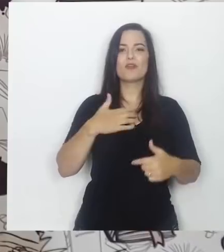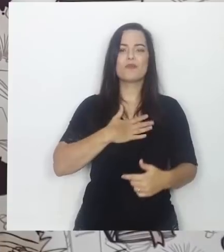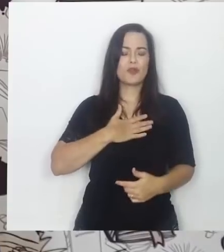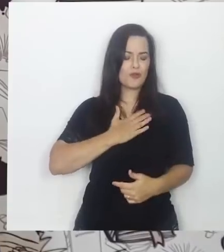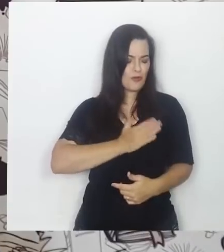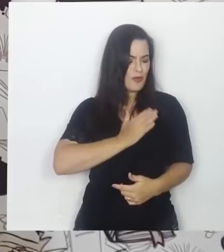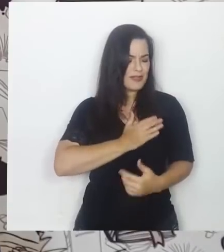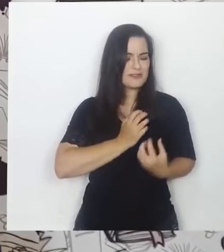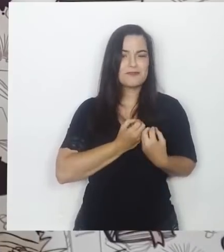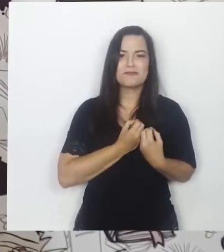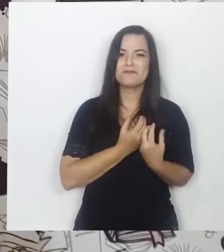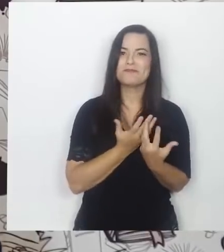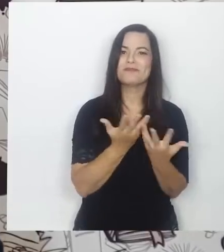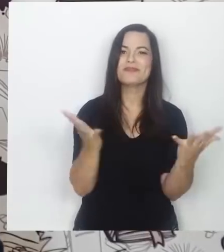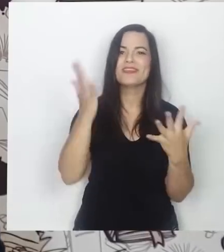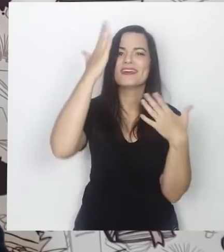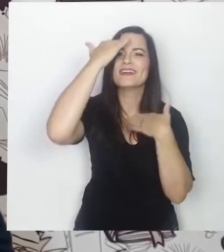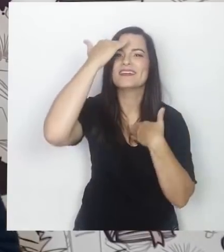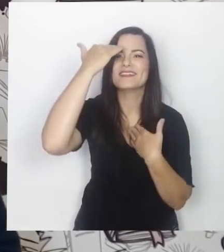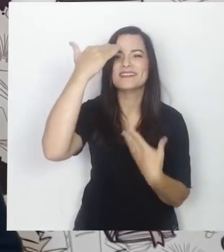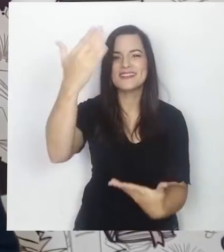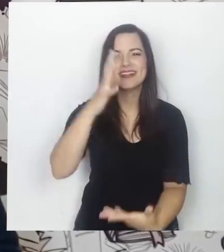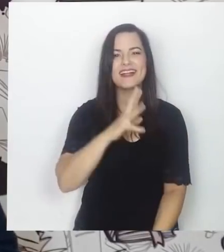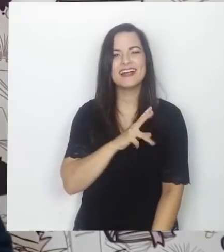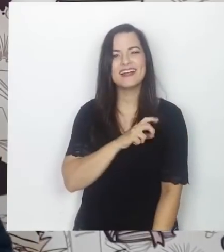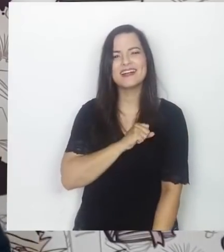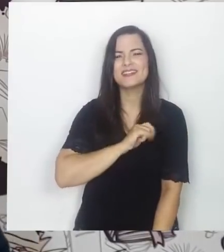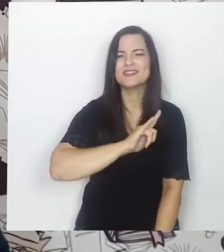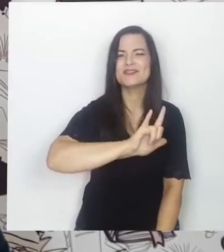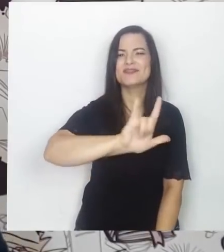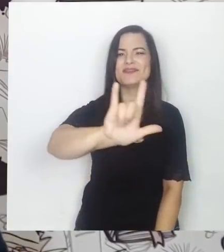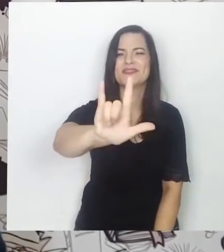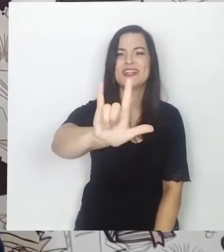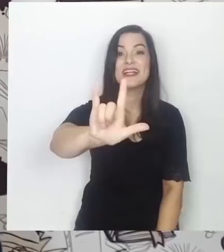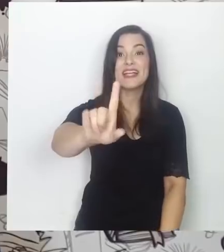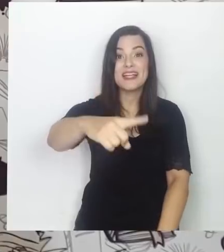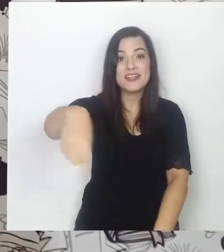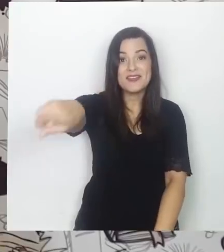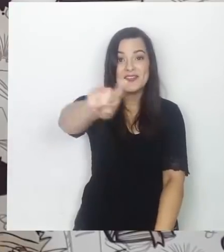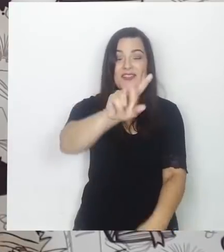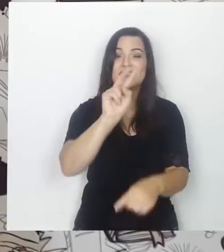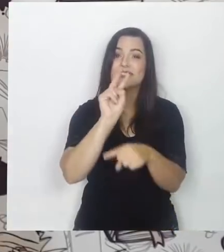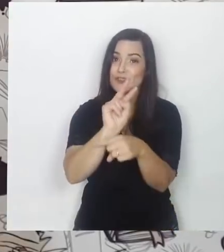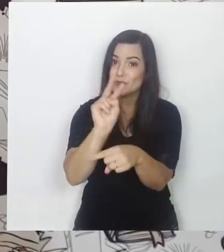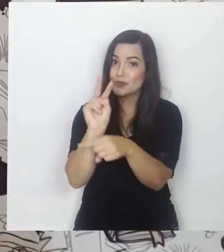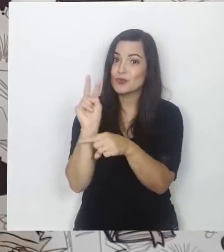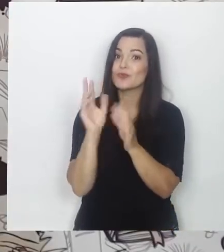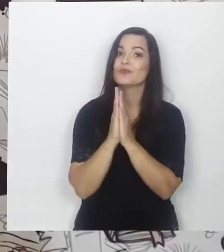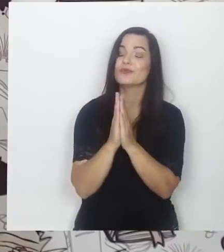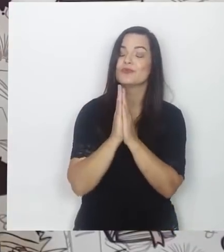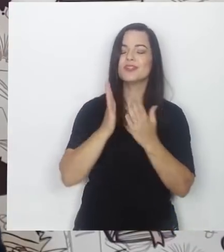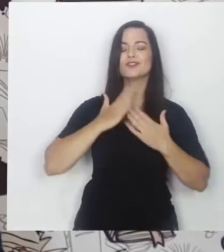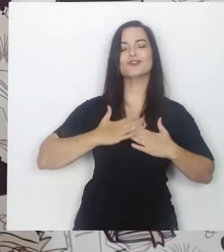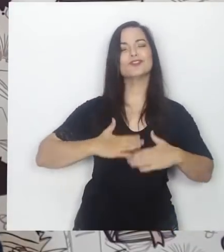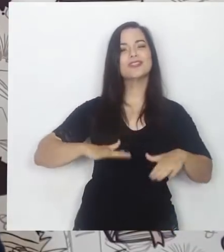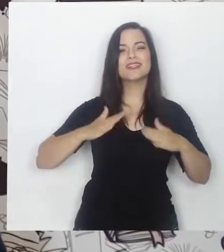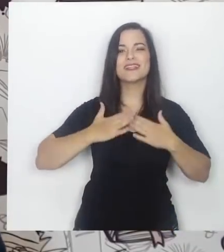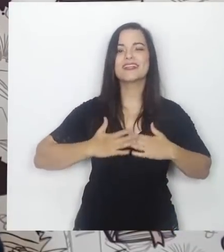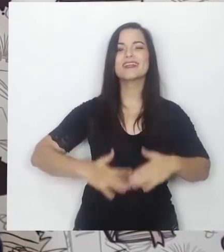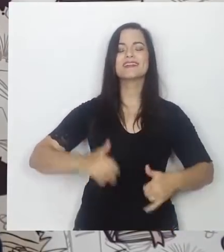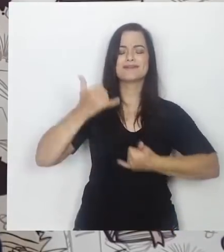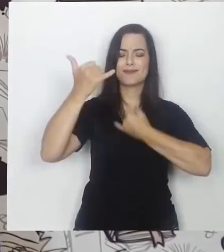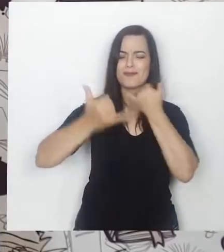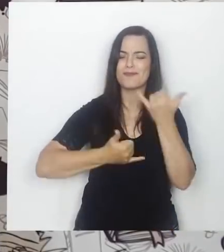obrigada. Amo muito vocês. Que vocês se cuidem, que vocês descansem, que vocês brinquem bastante